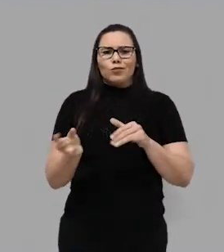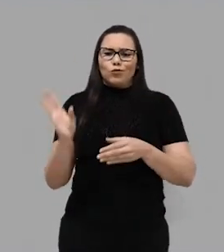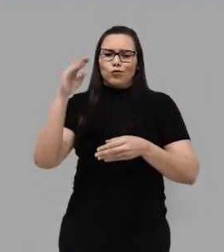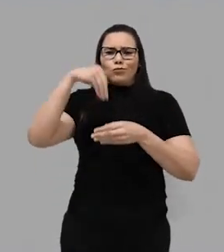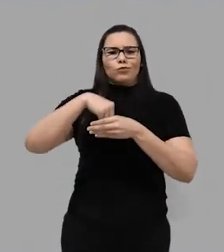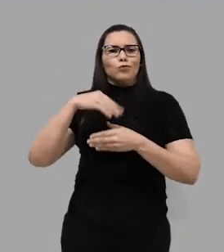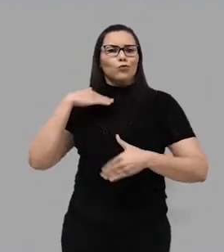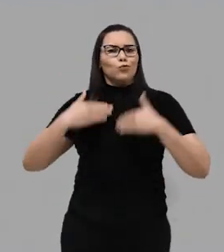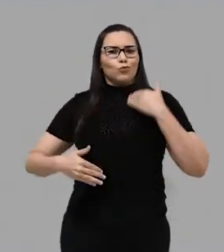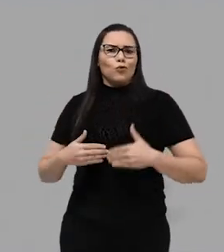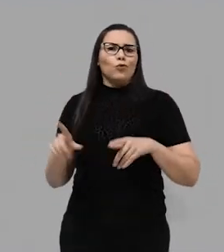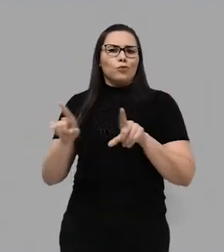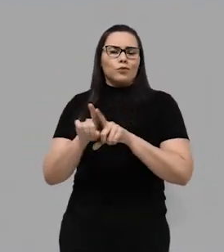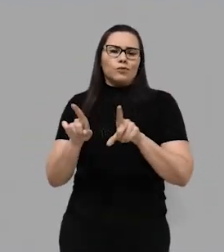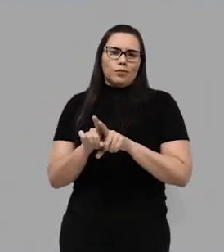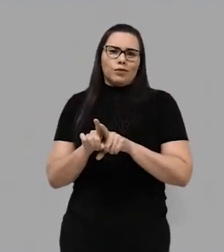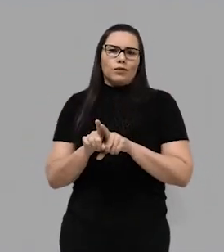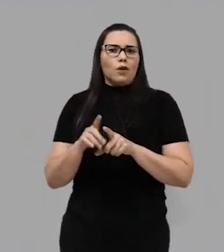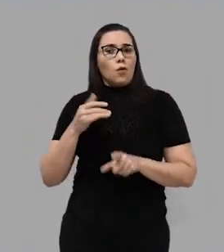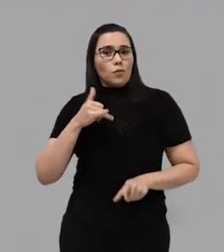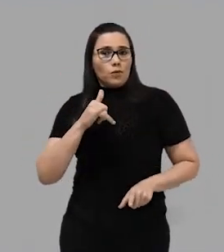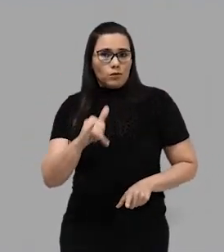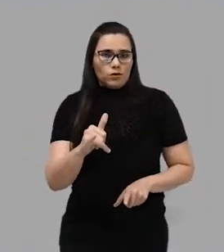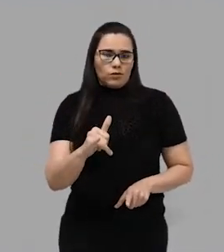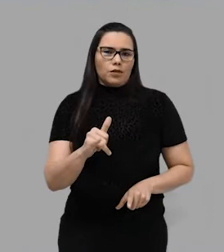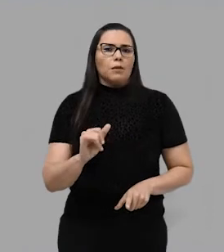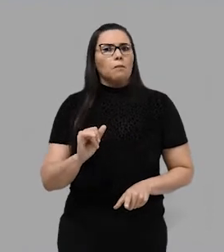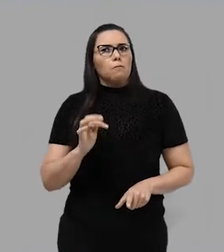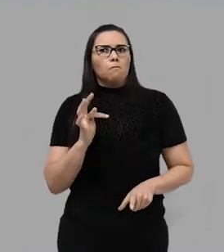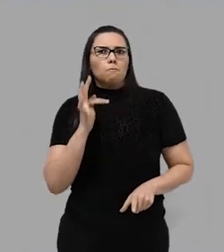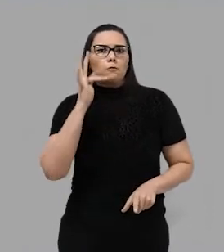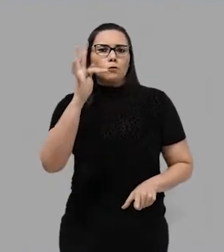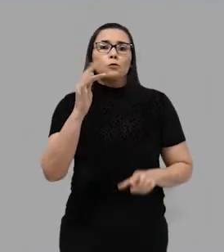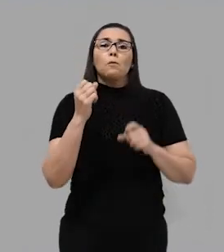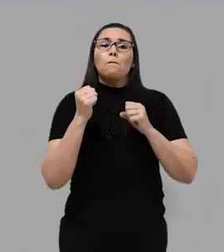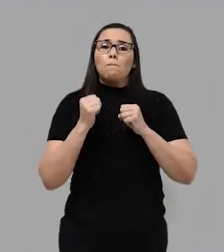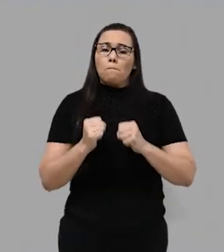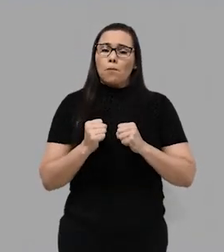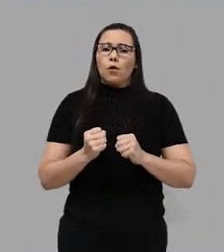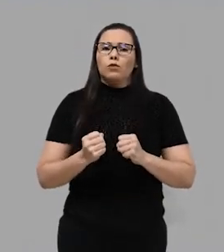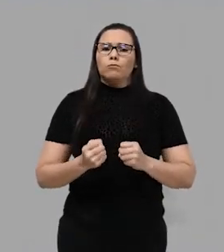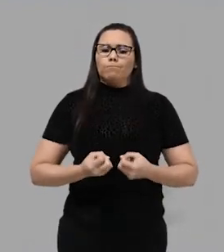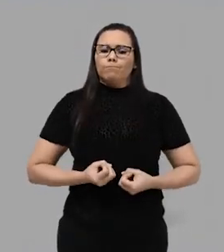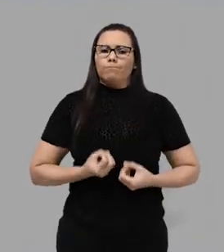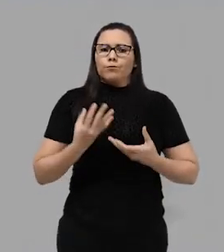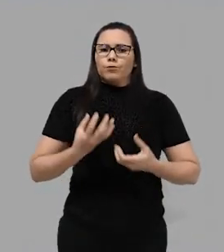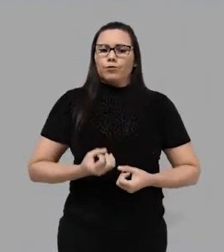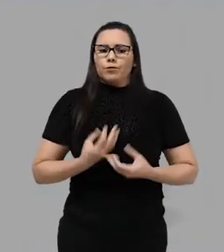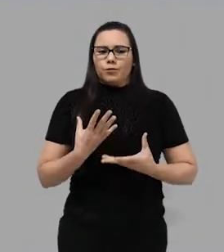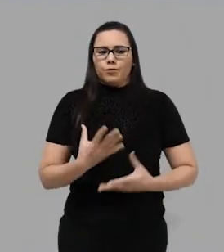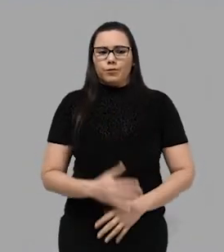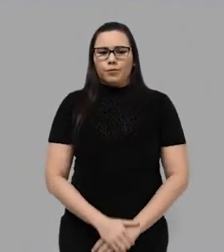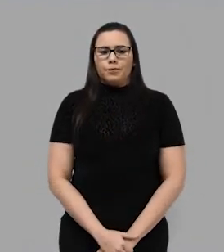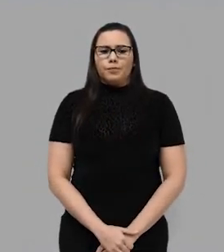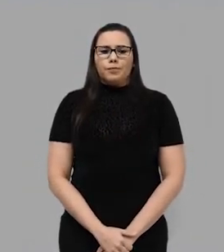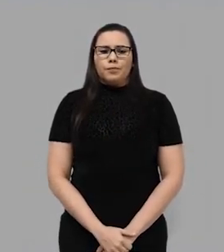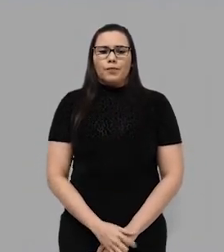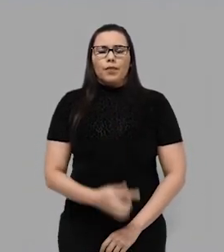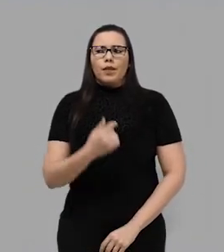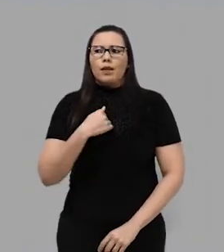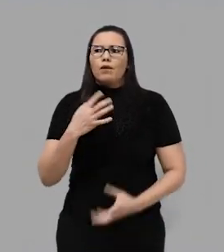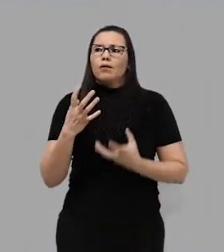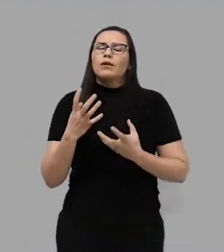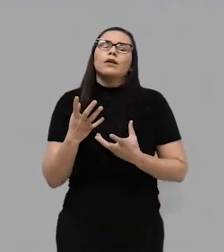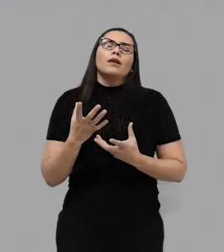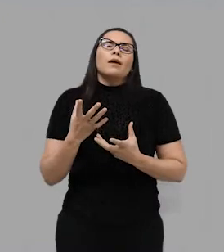é uma energia que potencialmente ela pode ser liberada. Ok, pessoal? Agora, eu gostaria de fazer